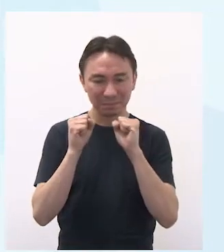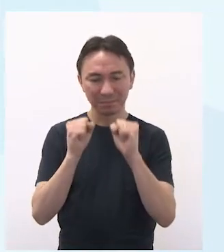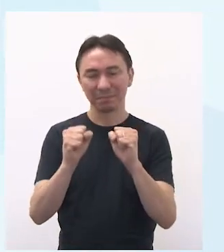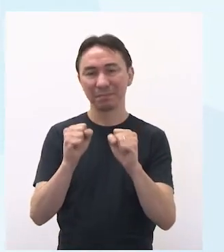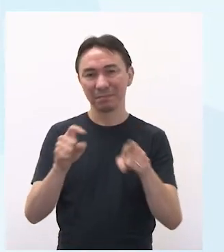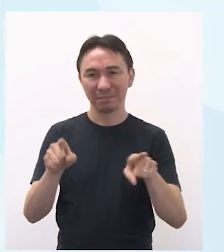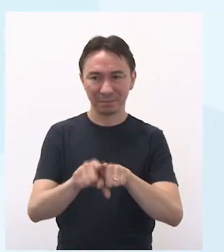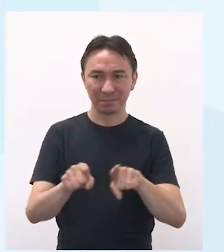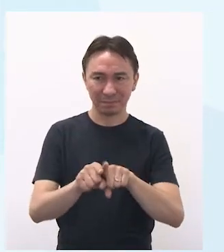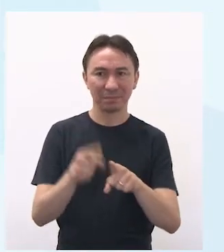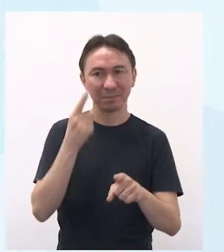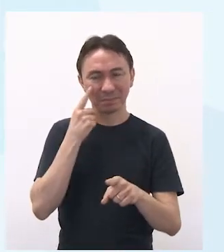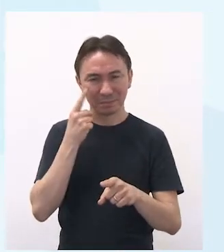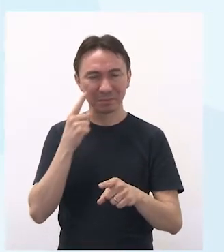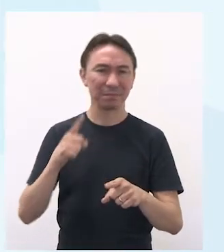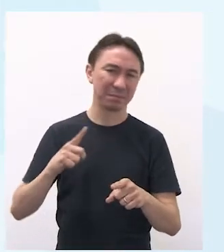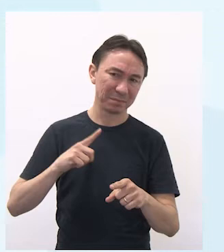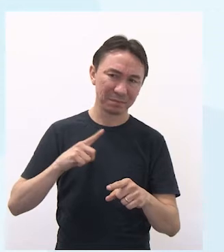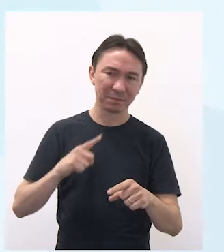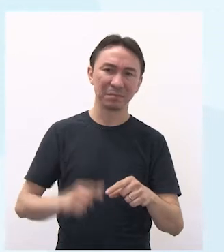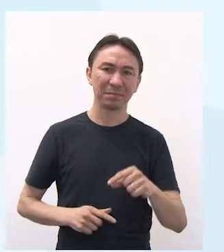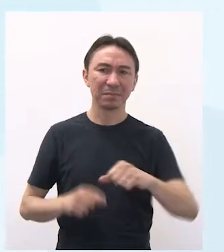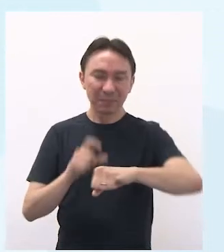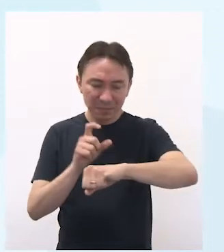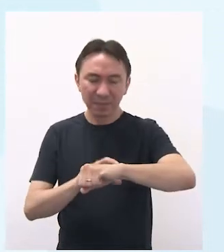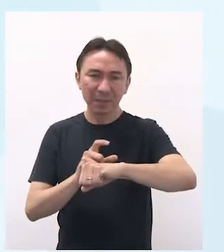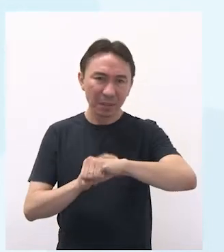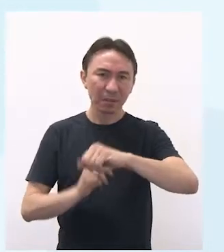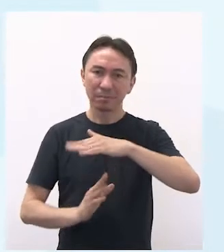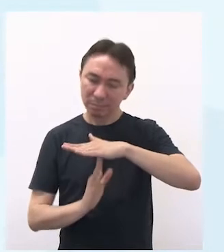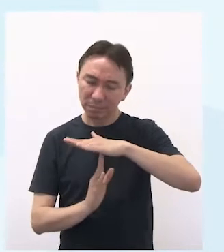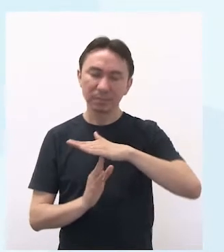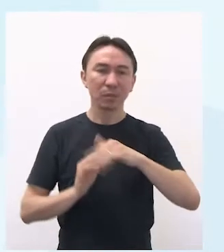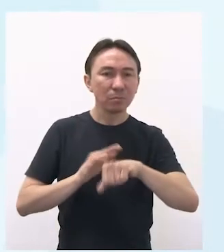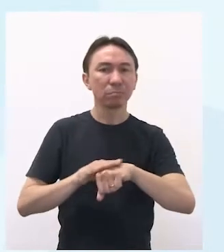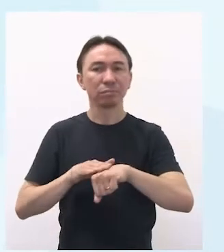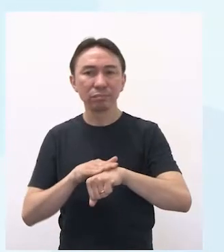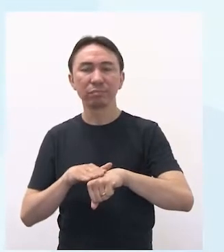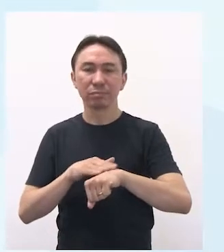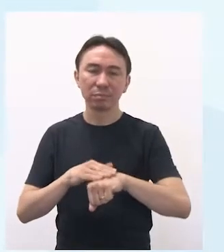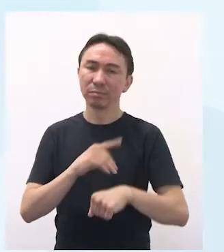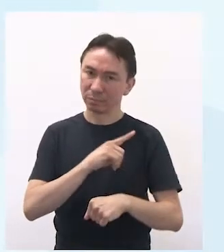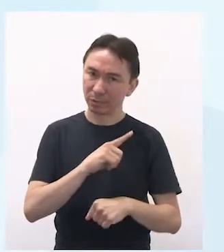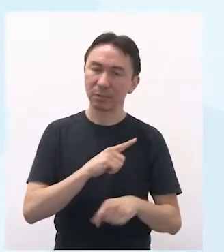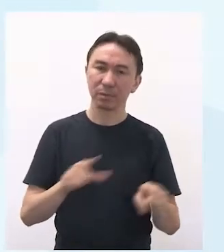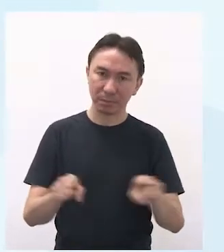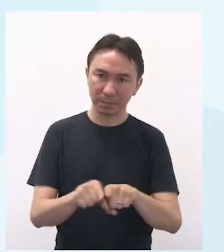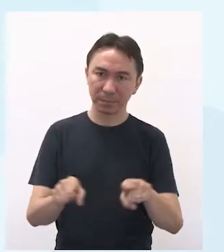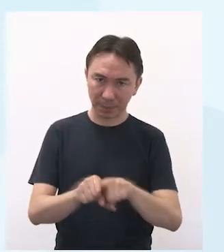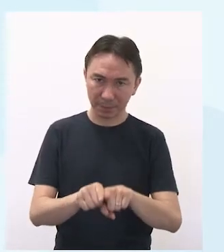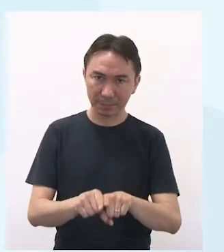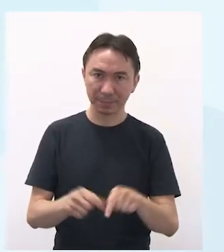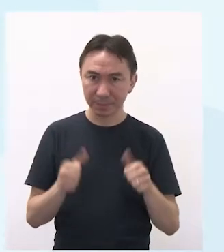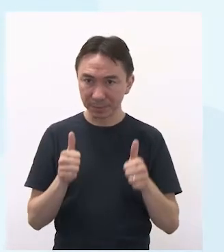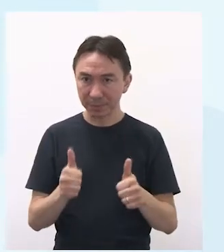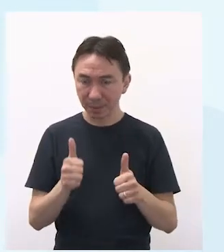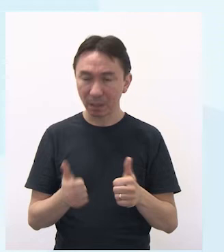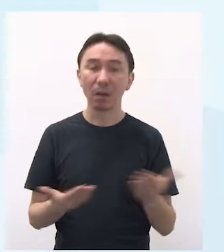vocês aí para conversar em outros momentos, o próximo. Então, vamos lá.